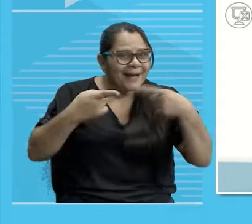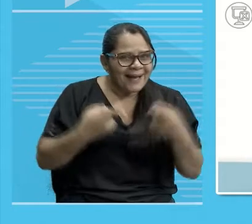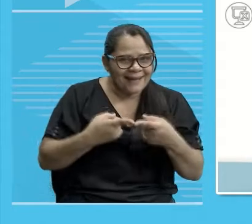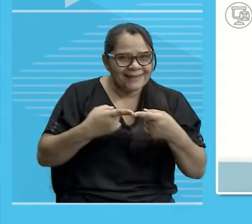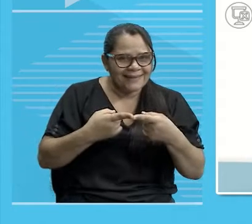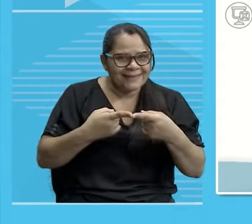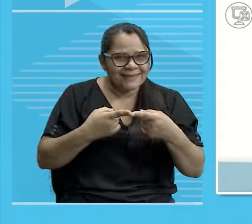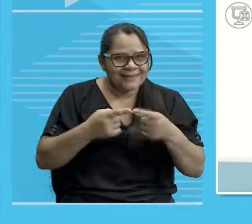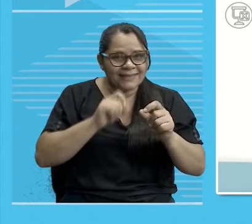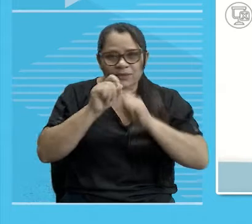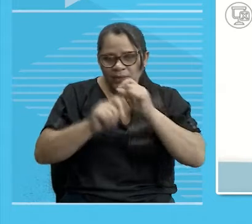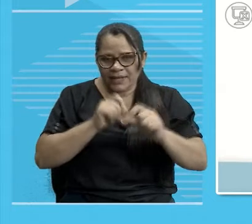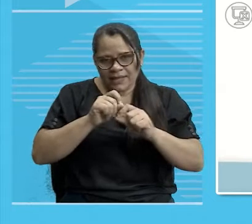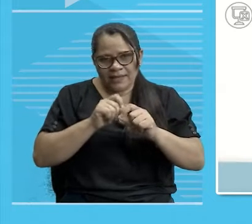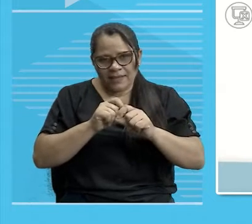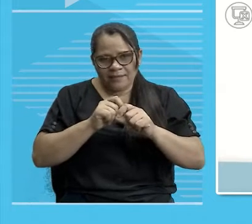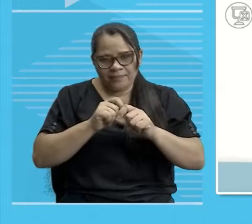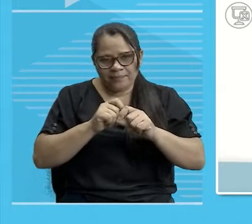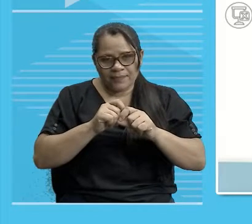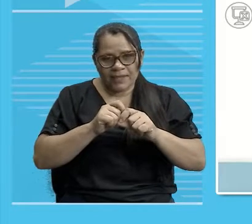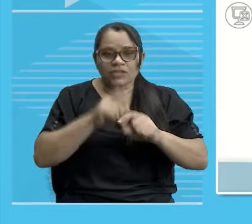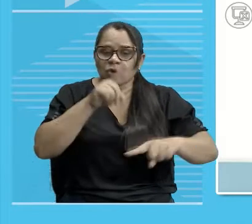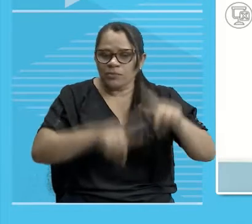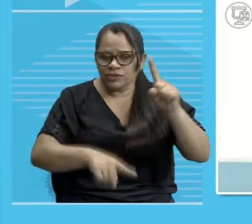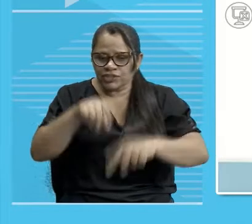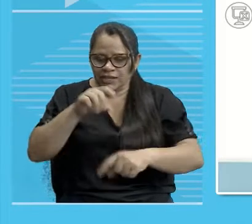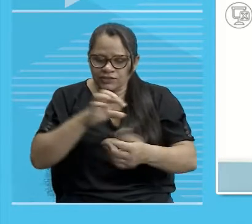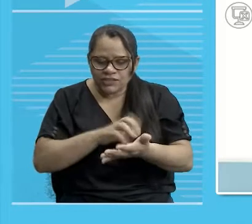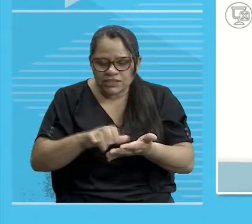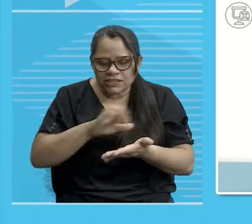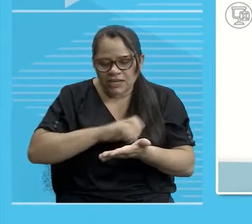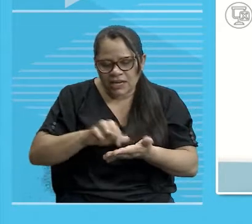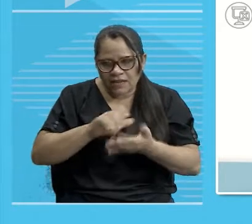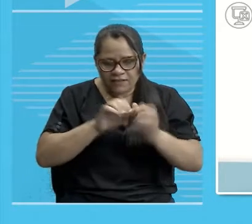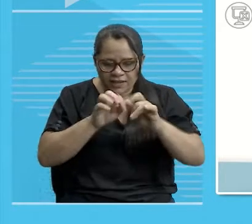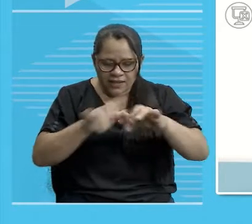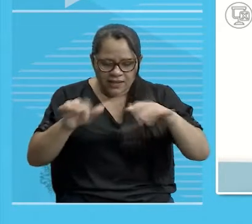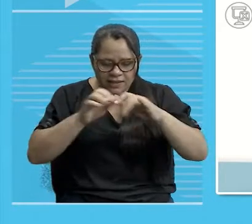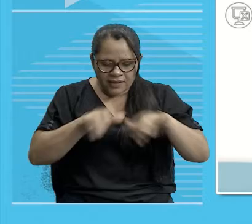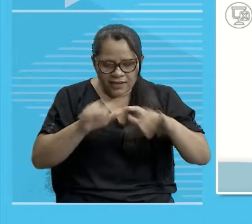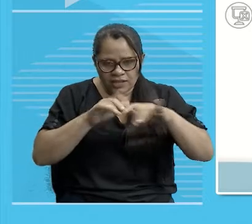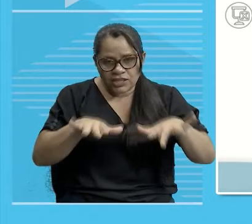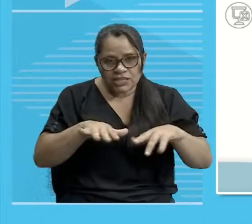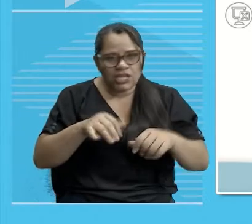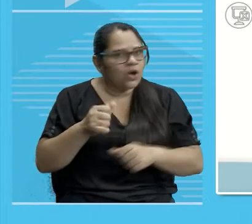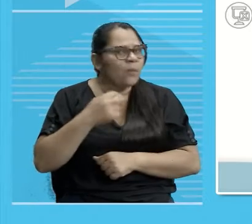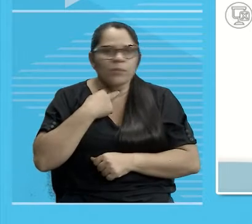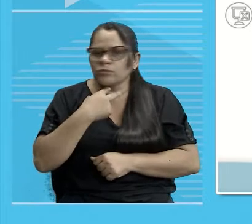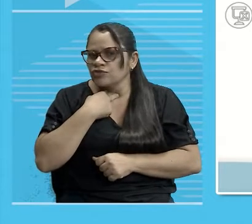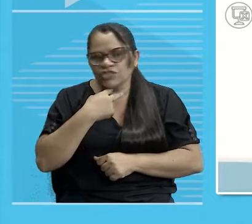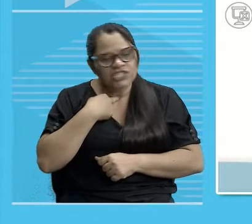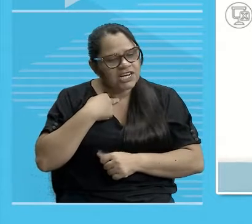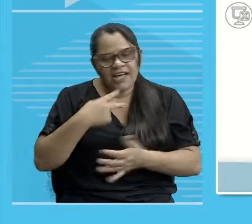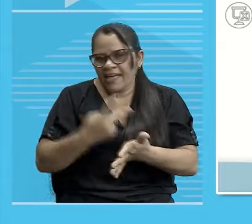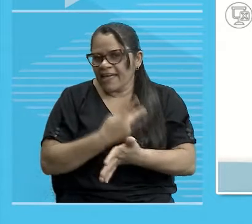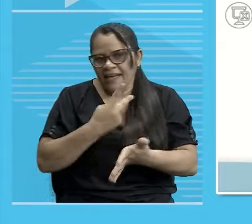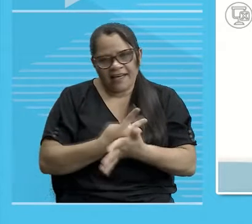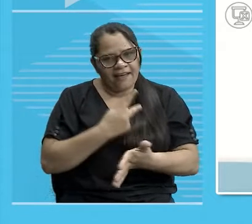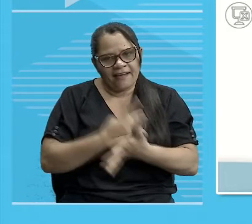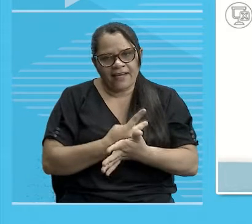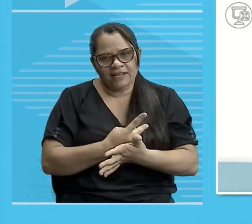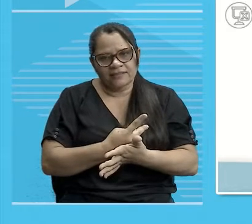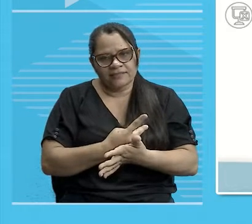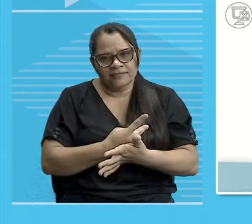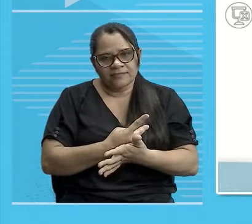escrever não tinha saída você teclava e não podia errar